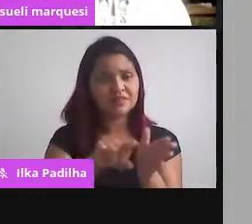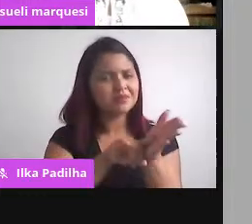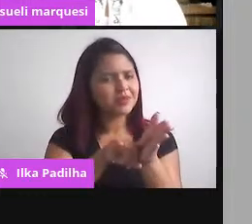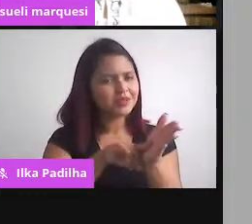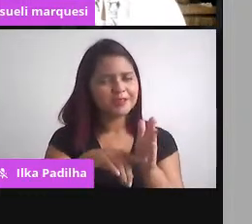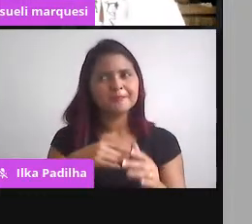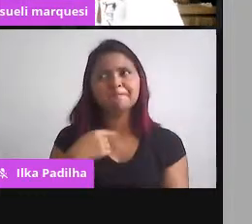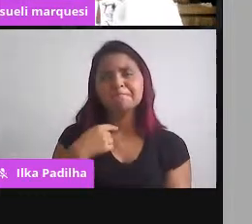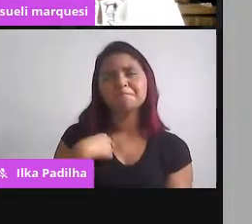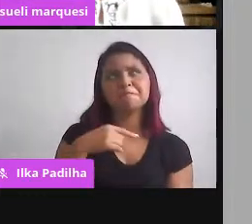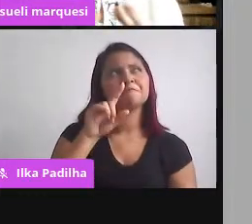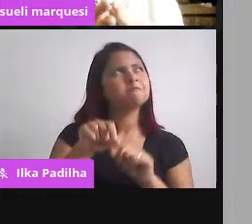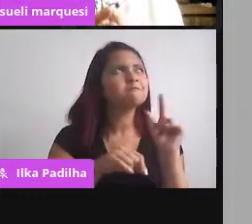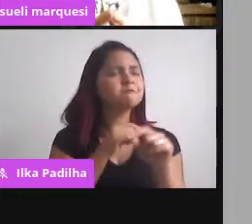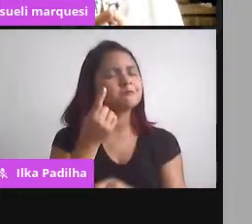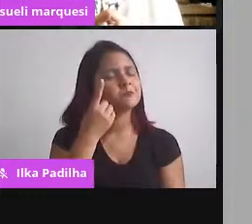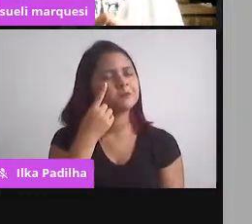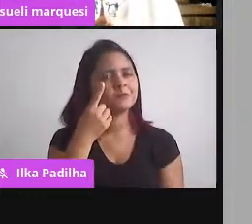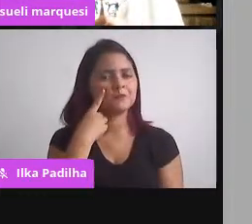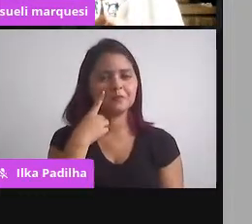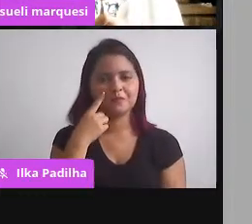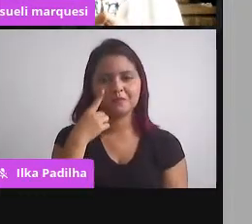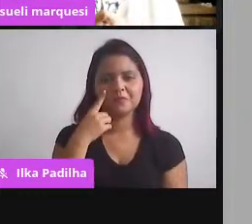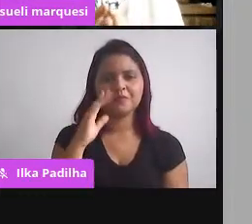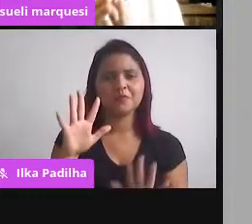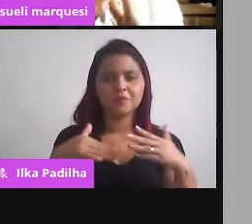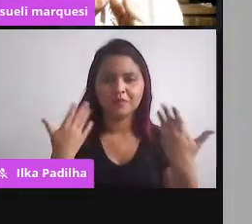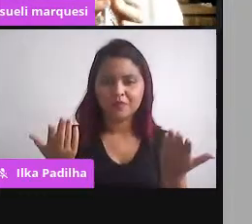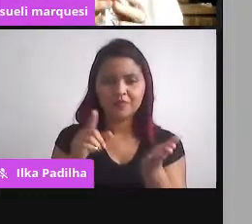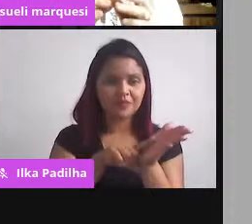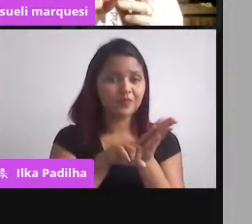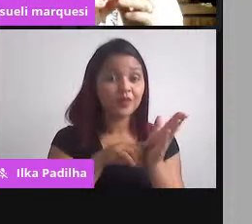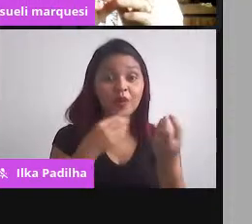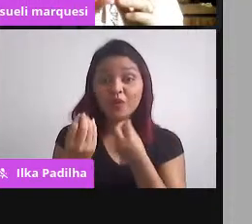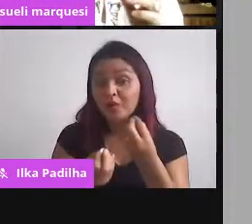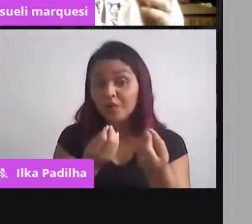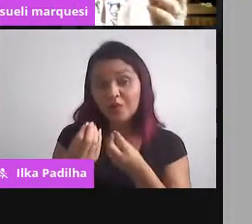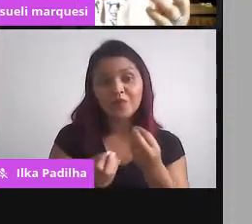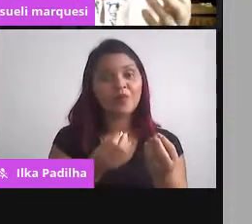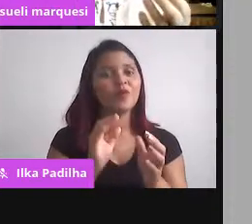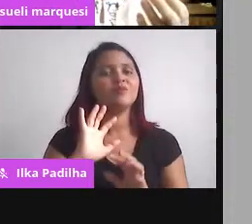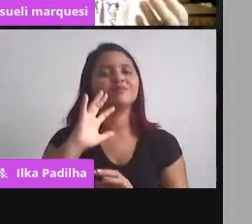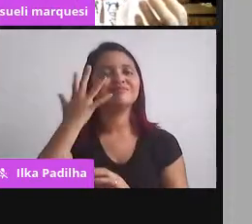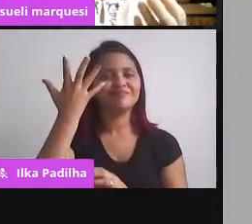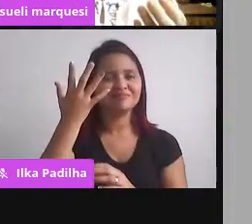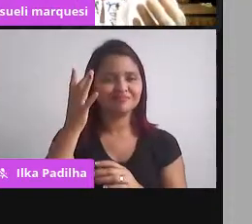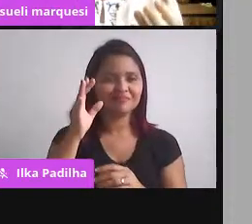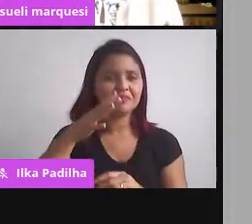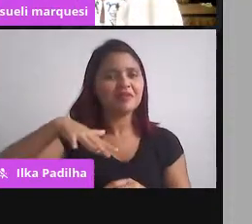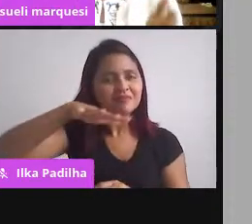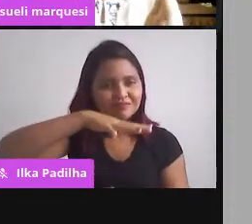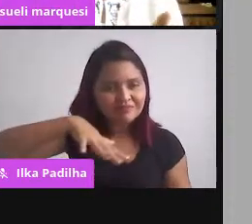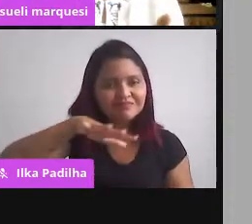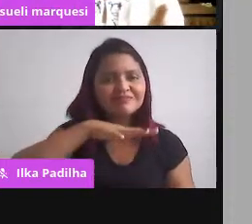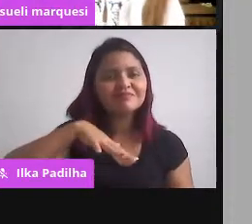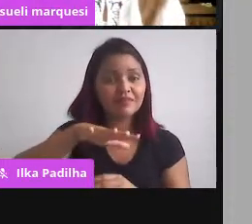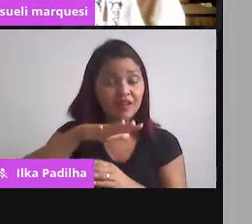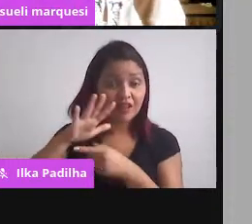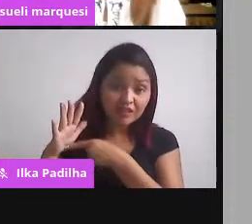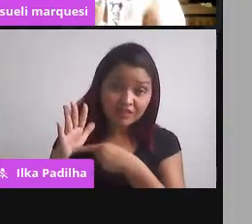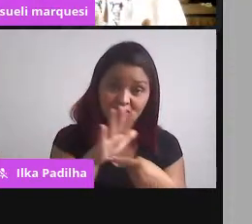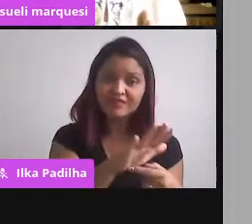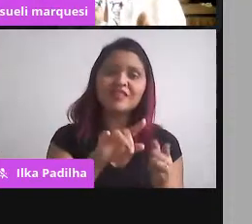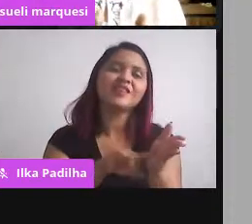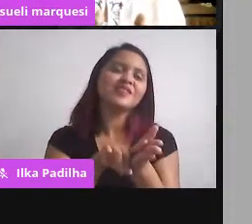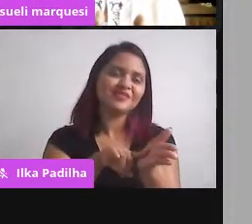definindo suas pesquisas, né, como que, de fato, existe um eixo norteador da pesquisa, que ele é dado